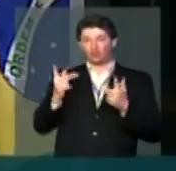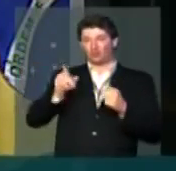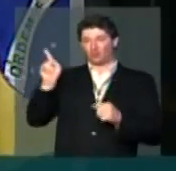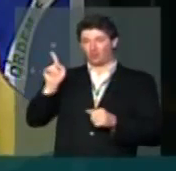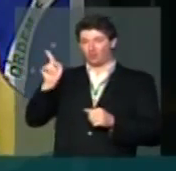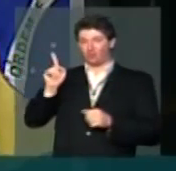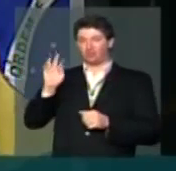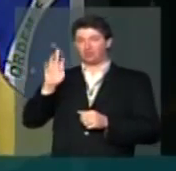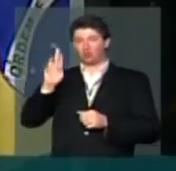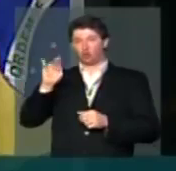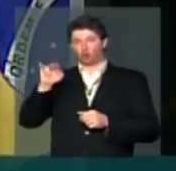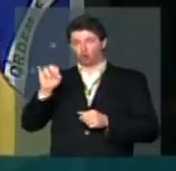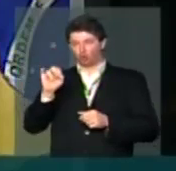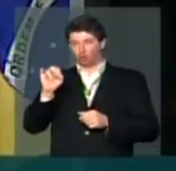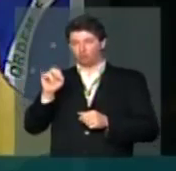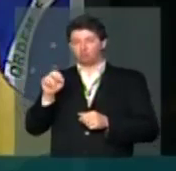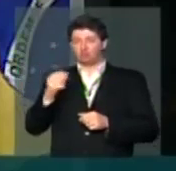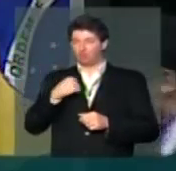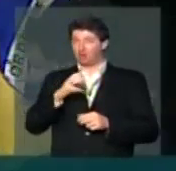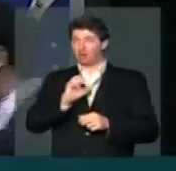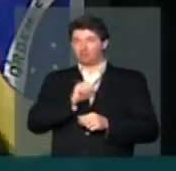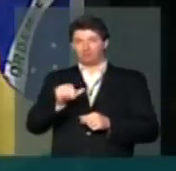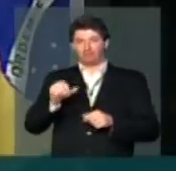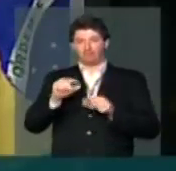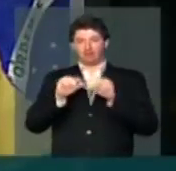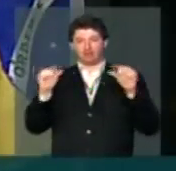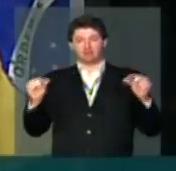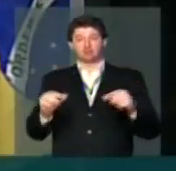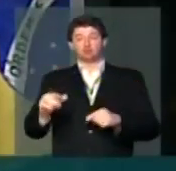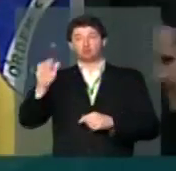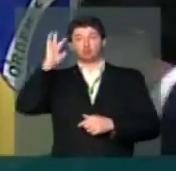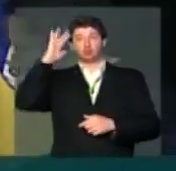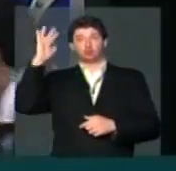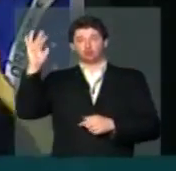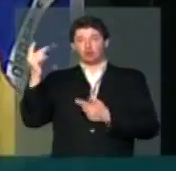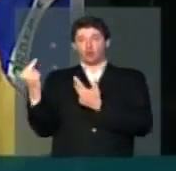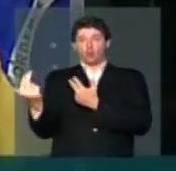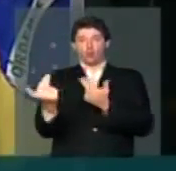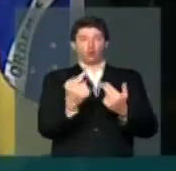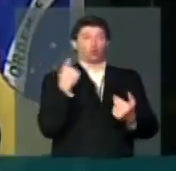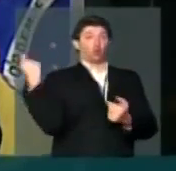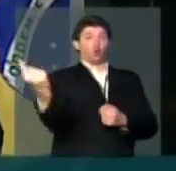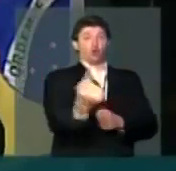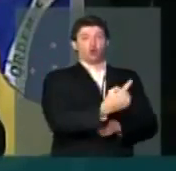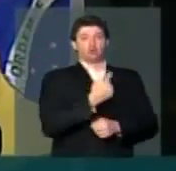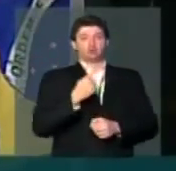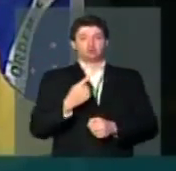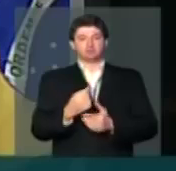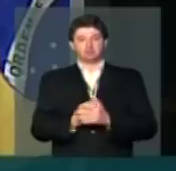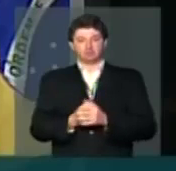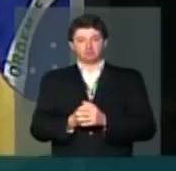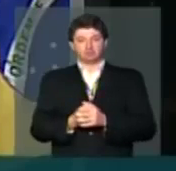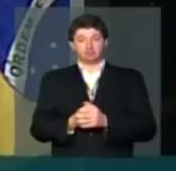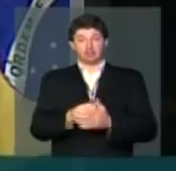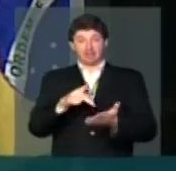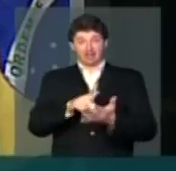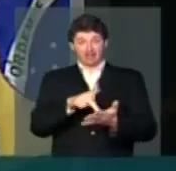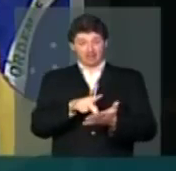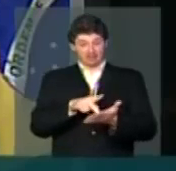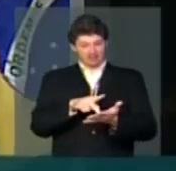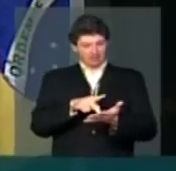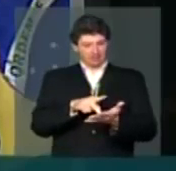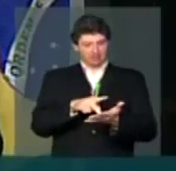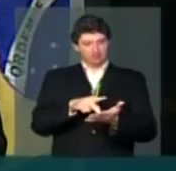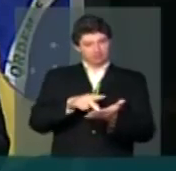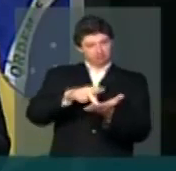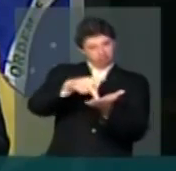eu gosto muito dessa frase, que o sonho é próprio de todos nós. Não há nenhuma realidade sem que antes